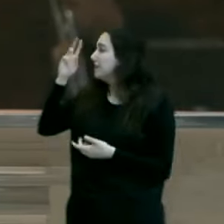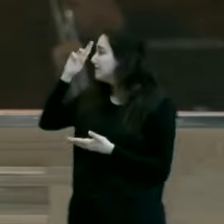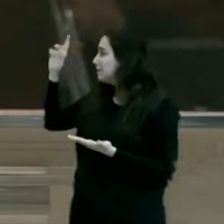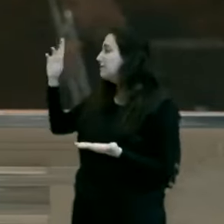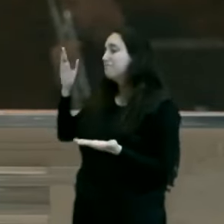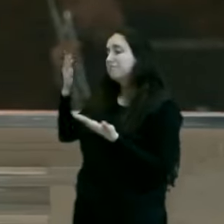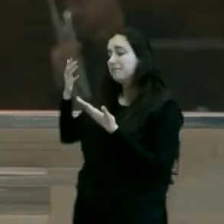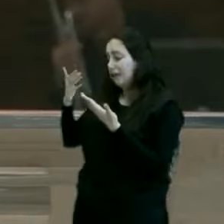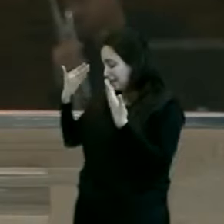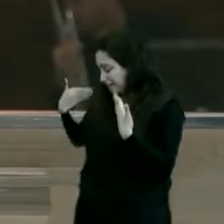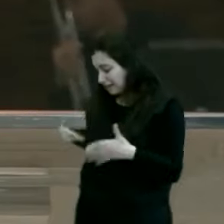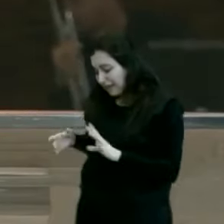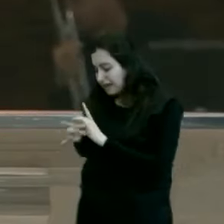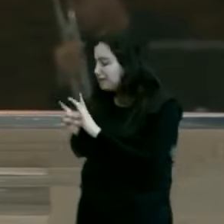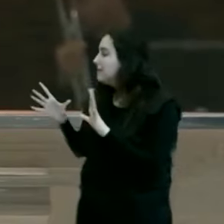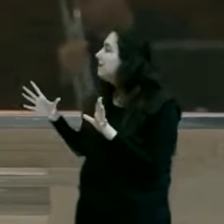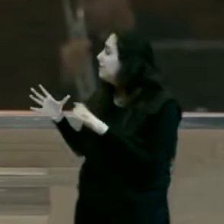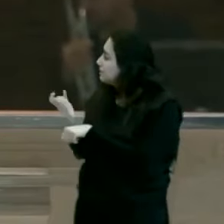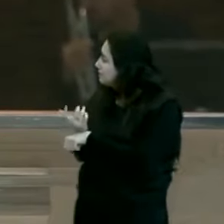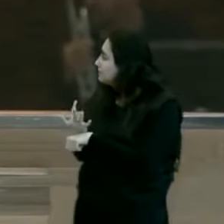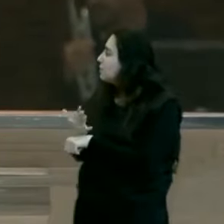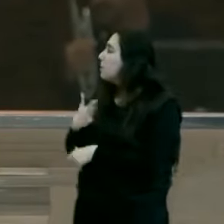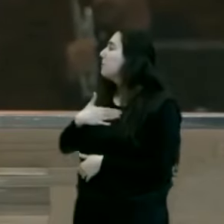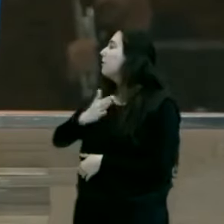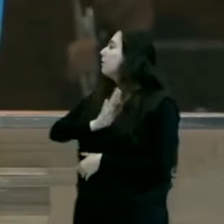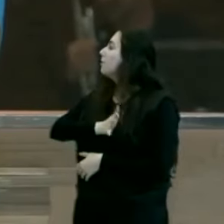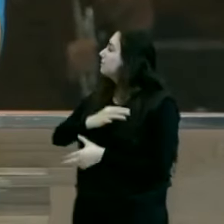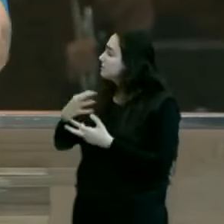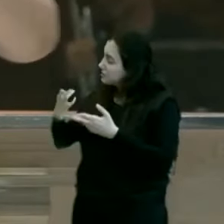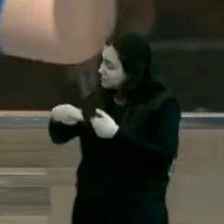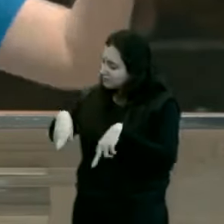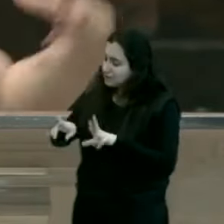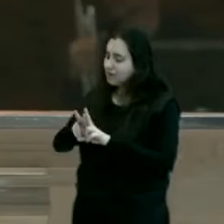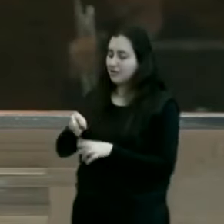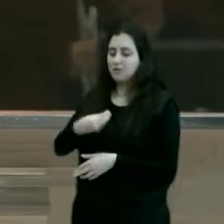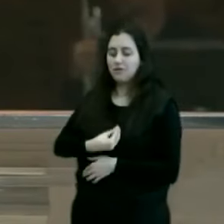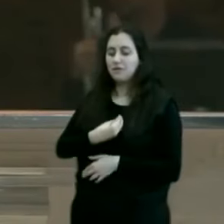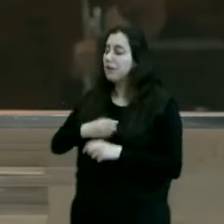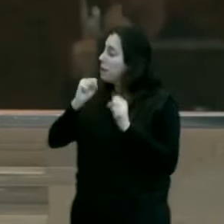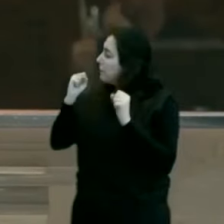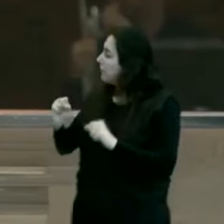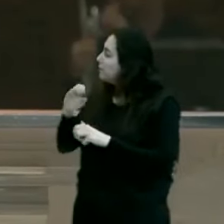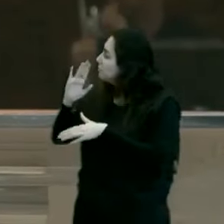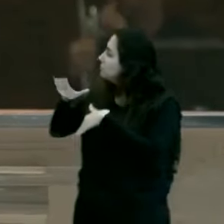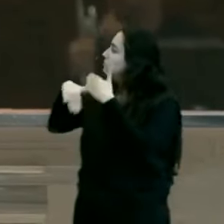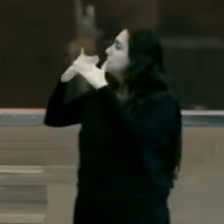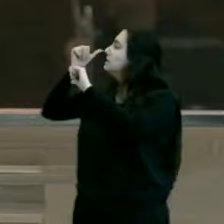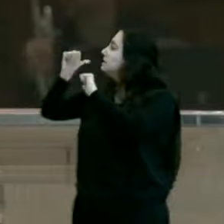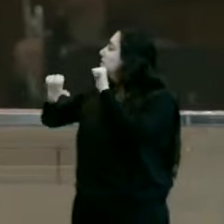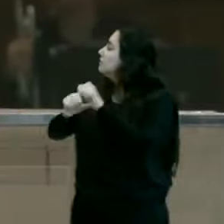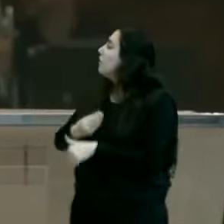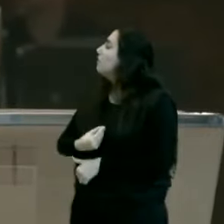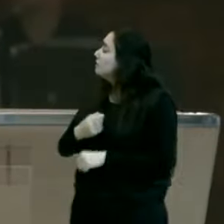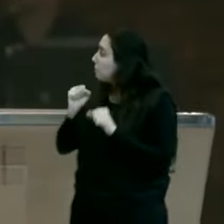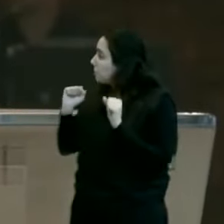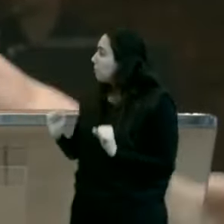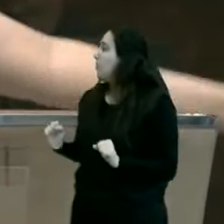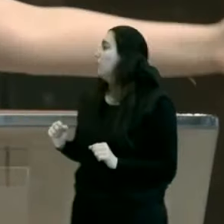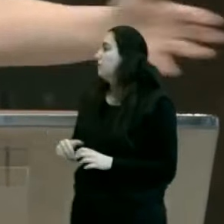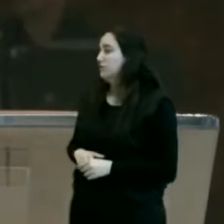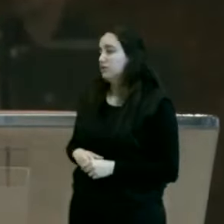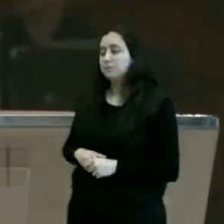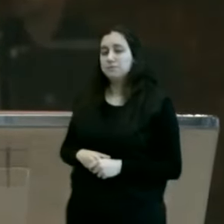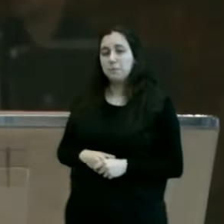aqui, aviva o meu coração, restaura a minha vida, faz uma revolução dentro de mim, Senhor.